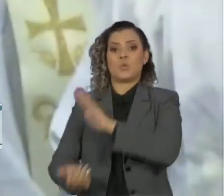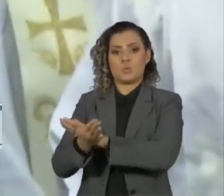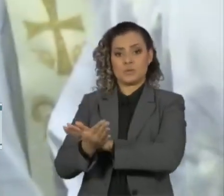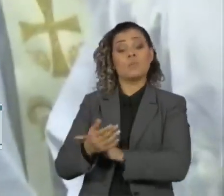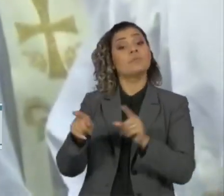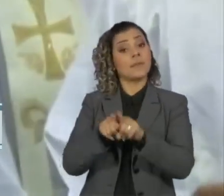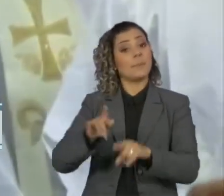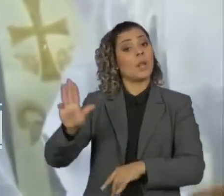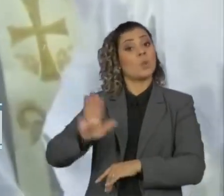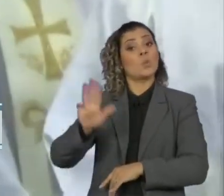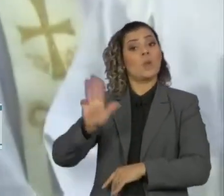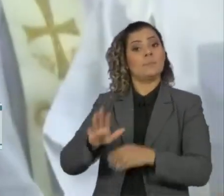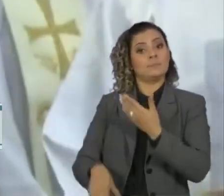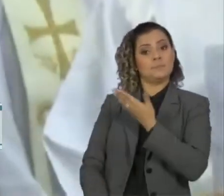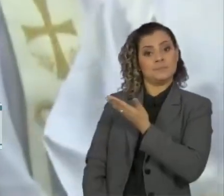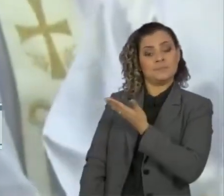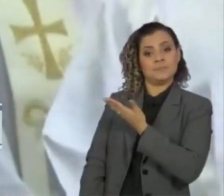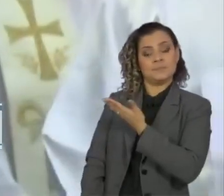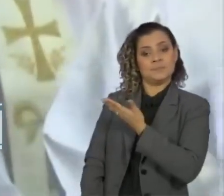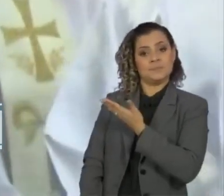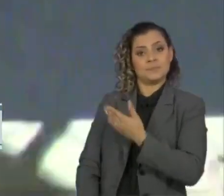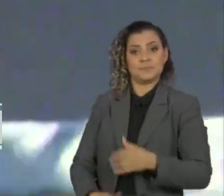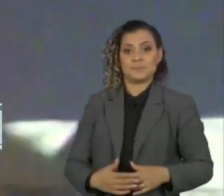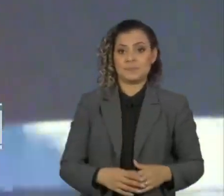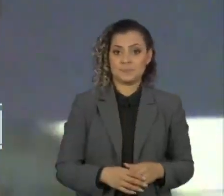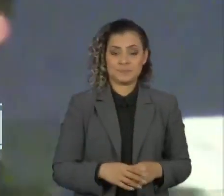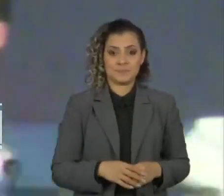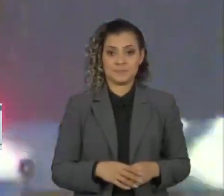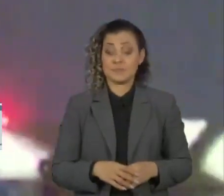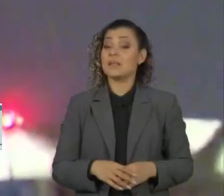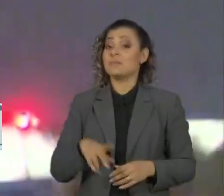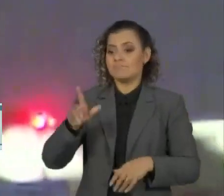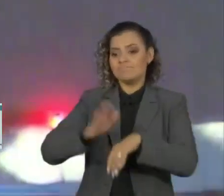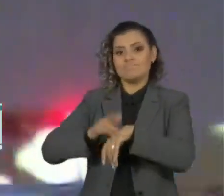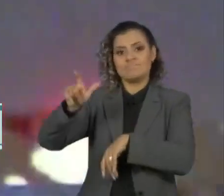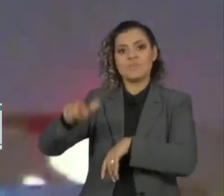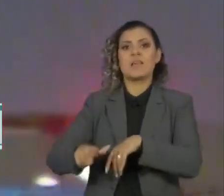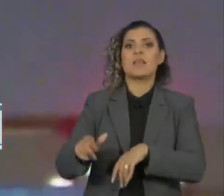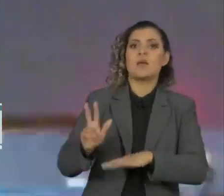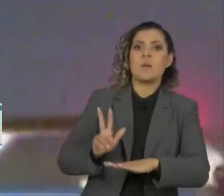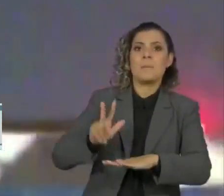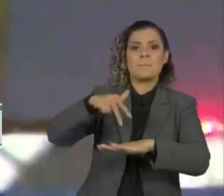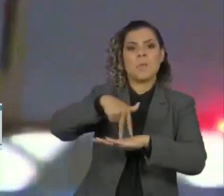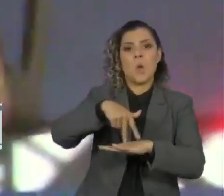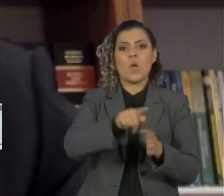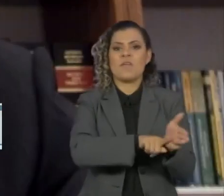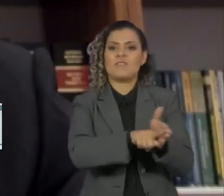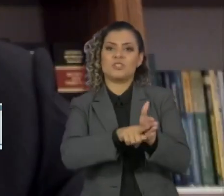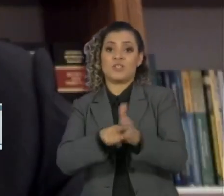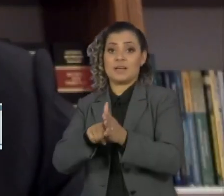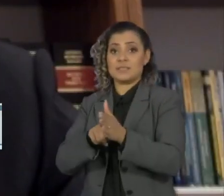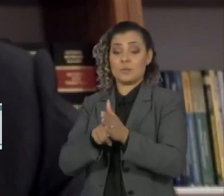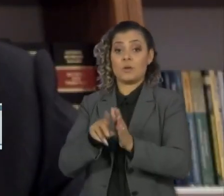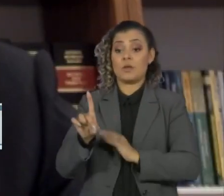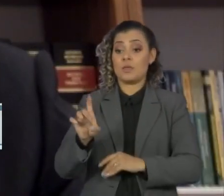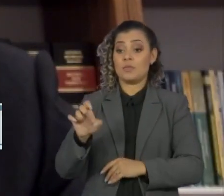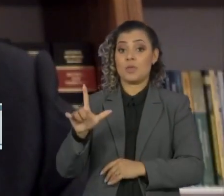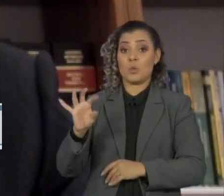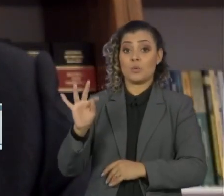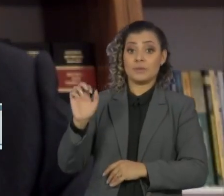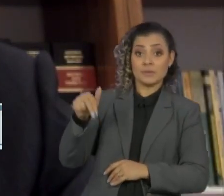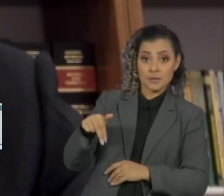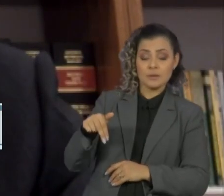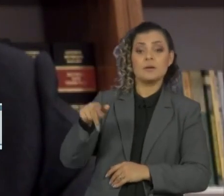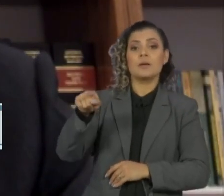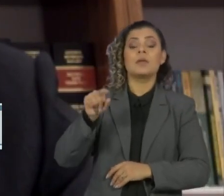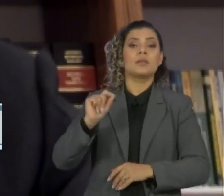eles, o ex-presidente Luiz Inácio Lula da Silva, e se tornou um porta-voz das investigações. Deltan Dallagnol havia chamado